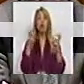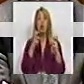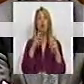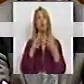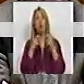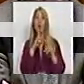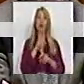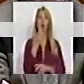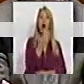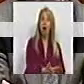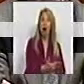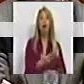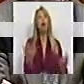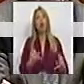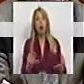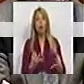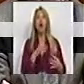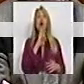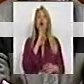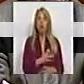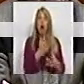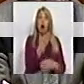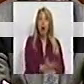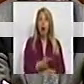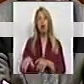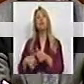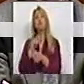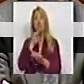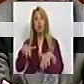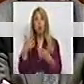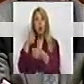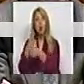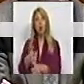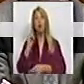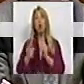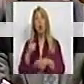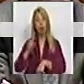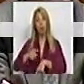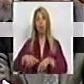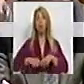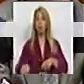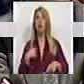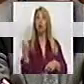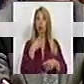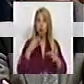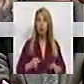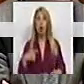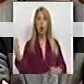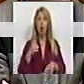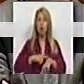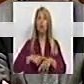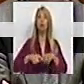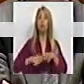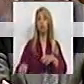e, encontrando respostas para os problemas, cumprir aquilo que disse que é o mandato que todos temos para cumprir. É o nosso mandato